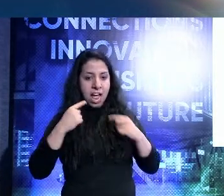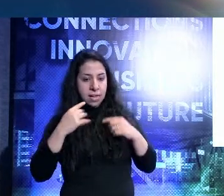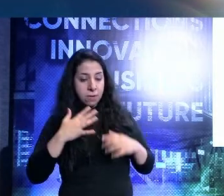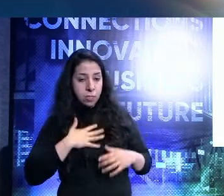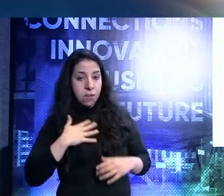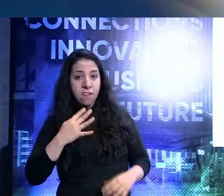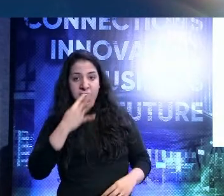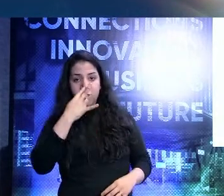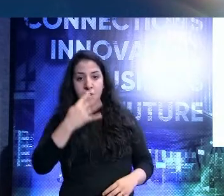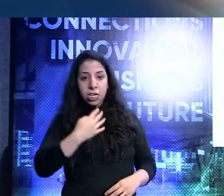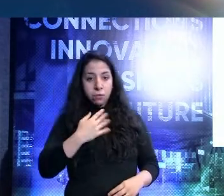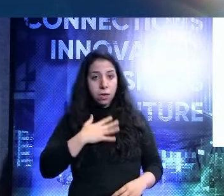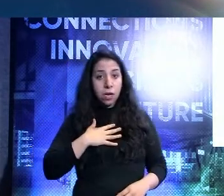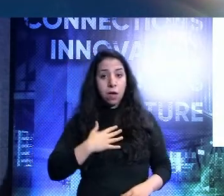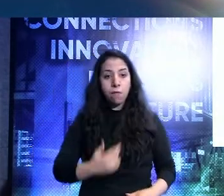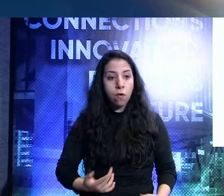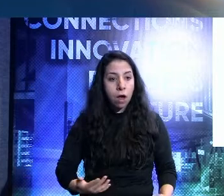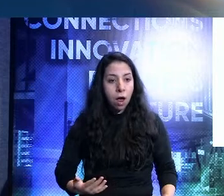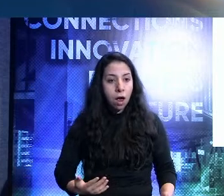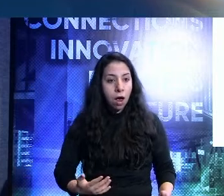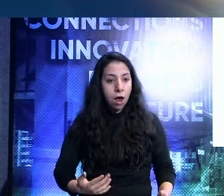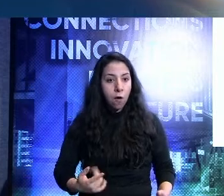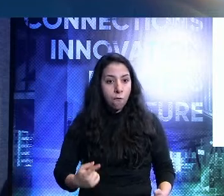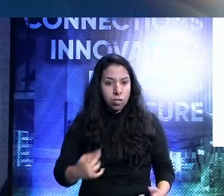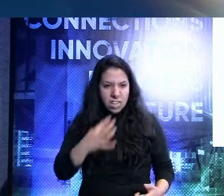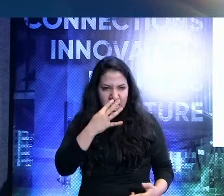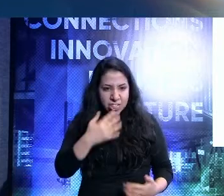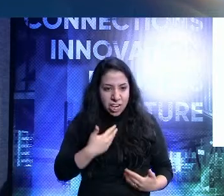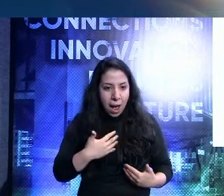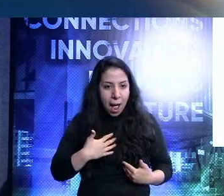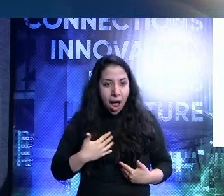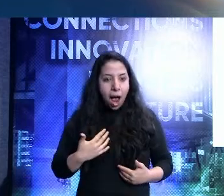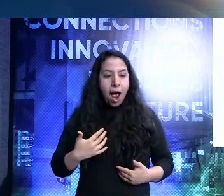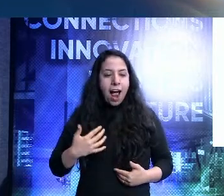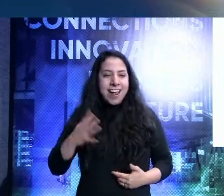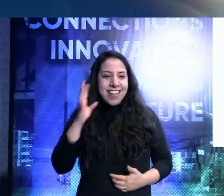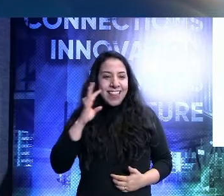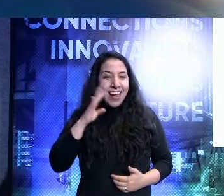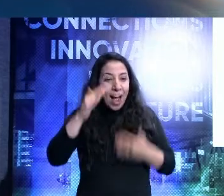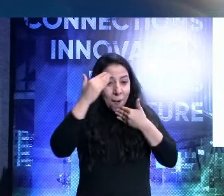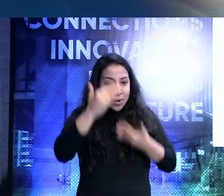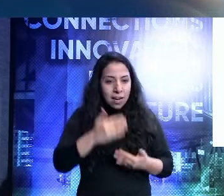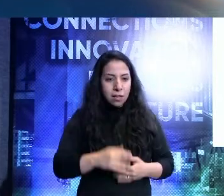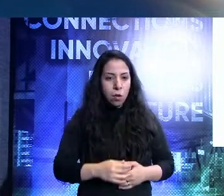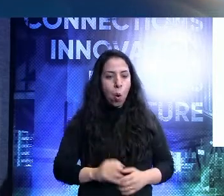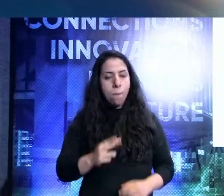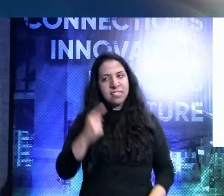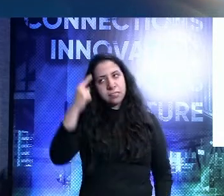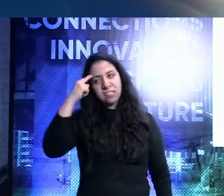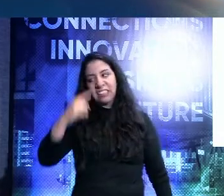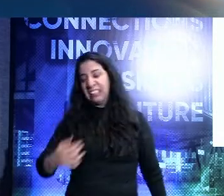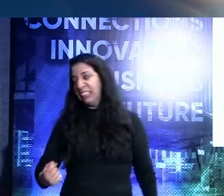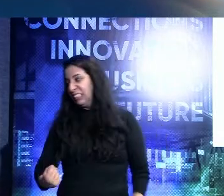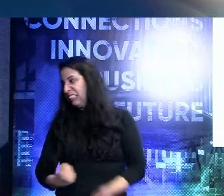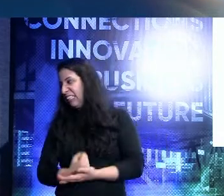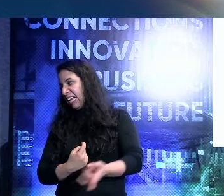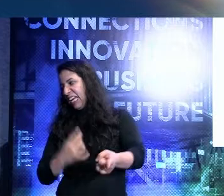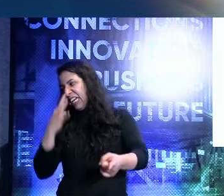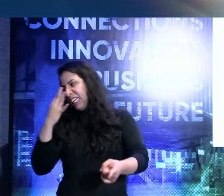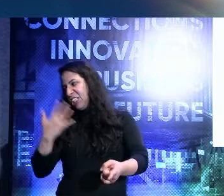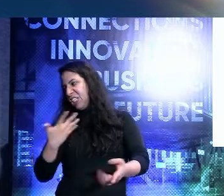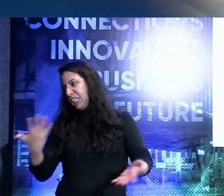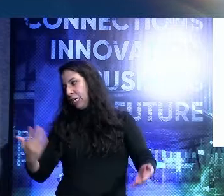obrigado. Ao invés de, me ferrei, o Ferro está me criticando, acho que eu vou ser demitido. Percebe a